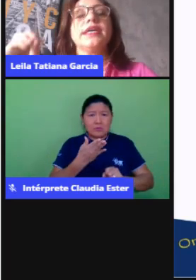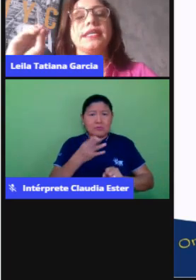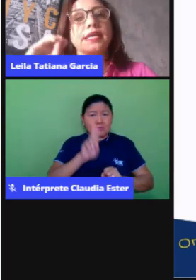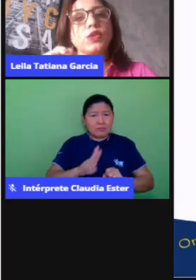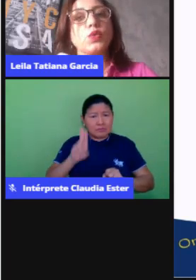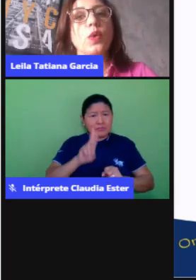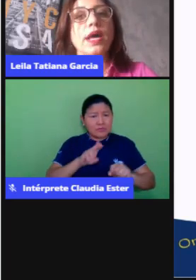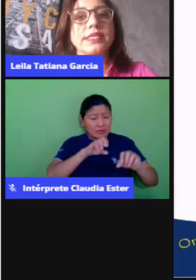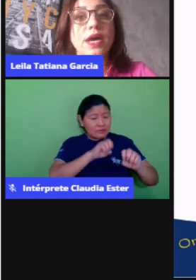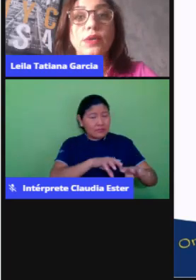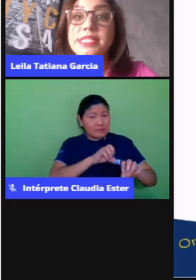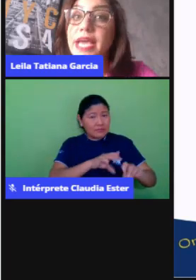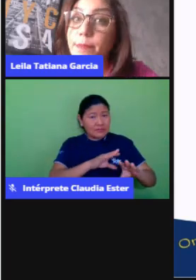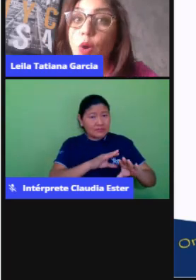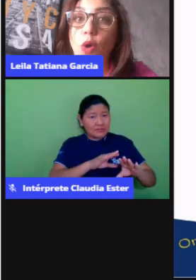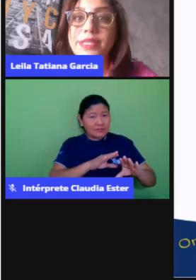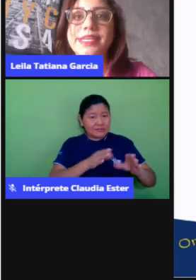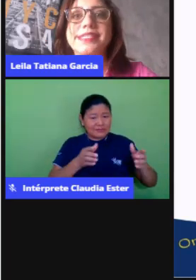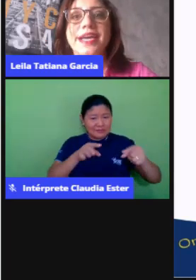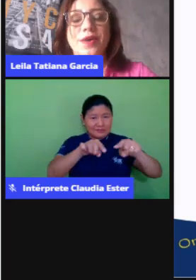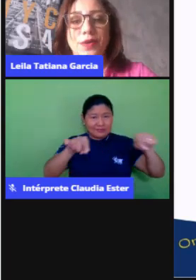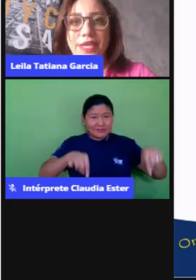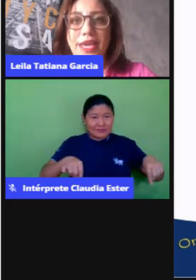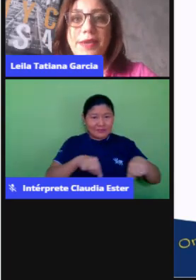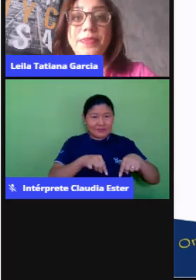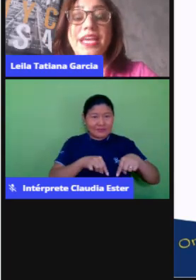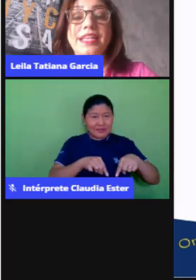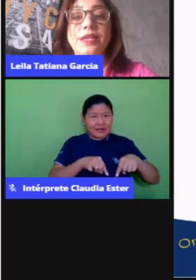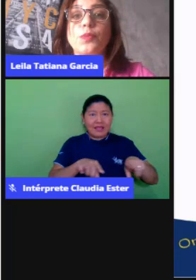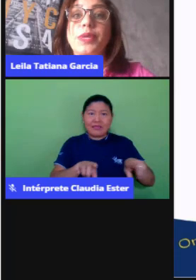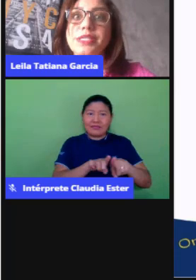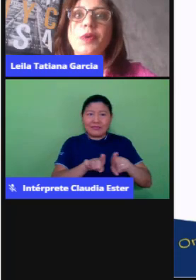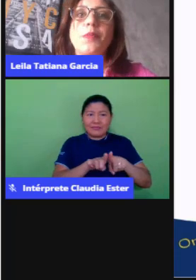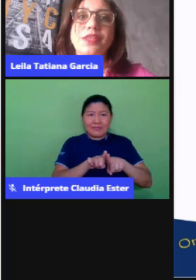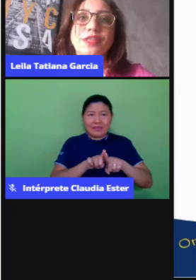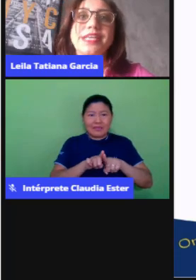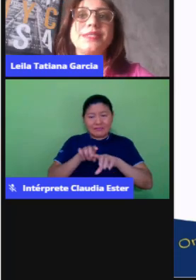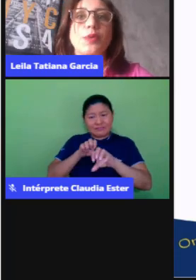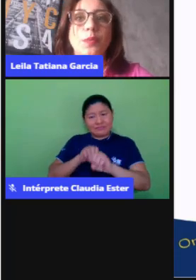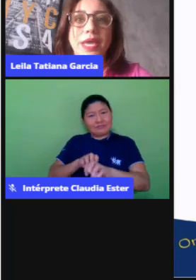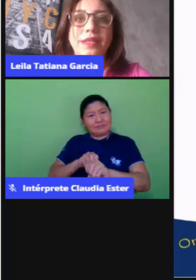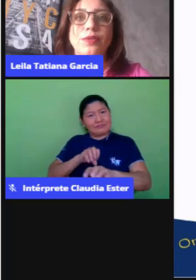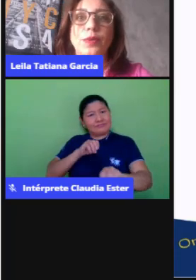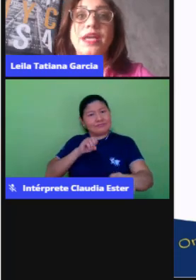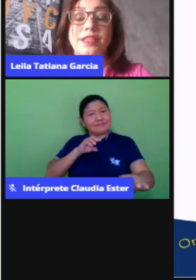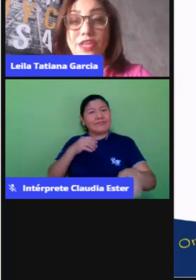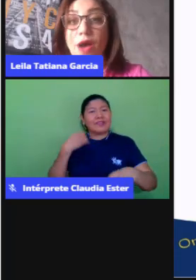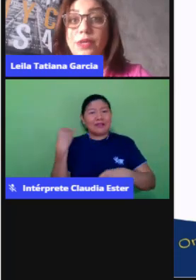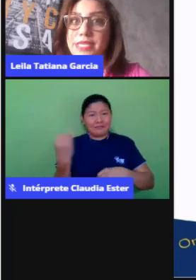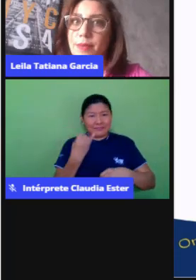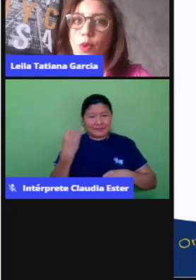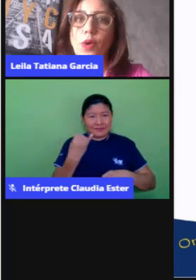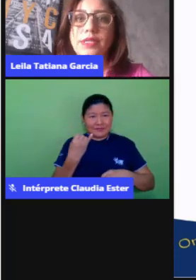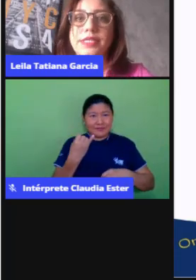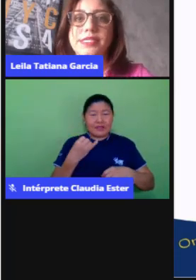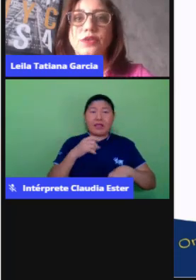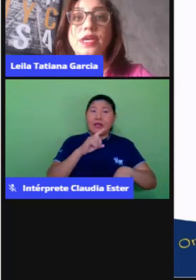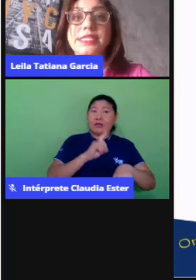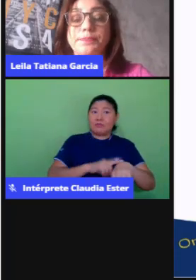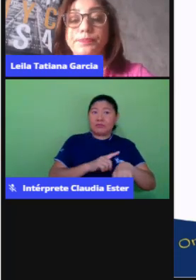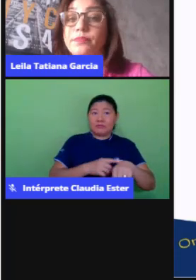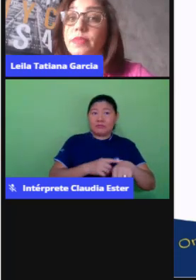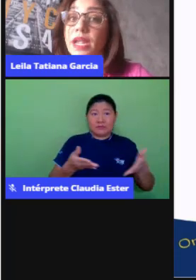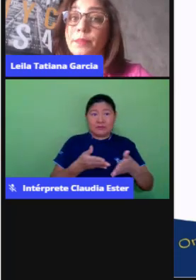aula, nas suas aulas remotas, ok? Então, principalmente nesse momento de aulas